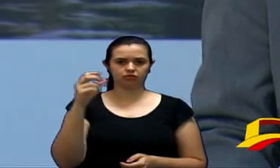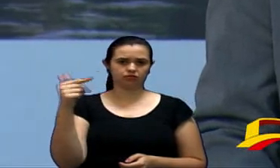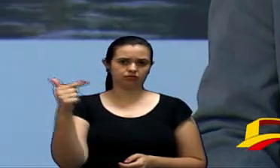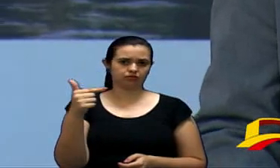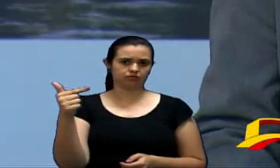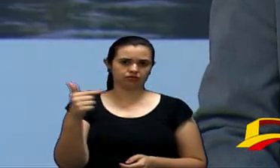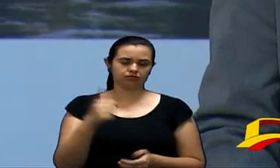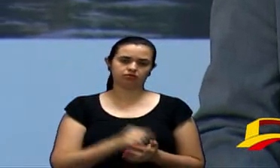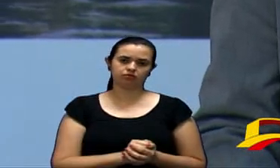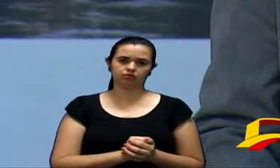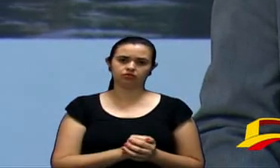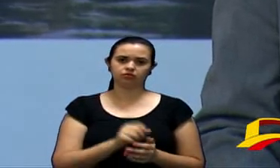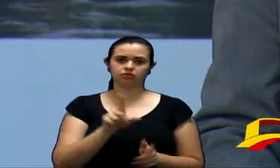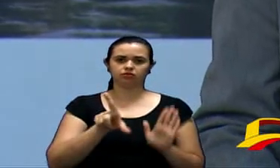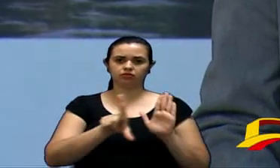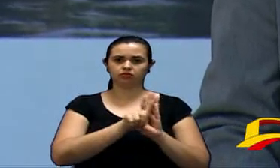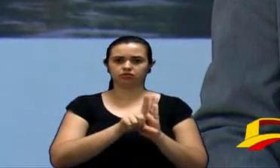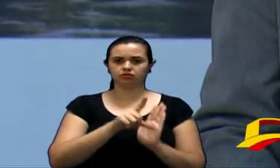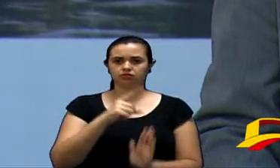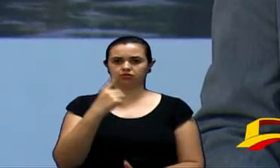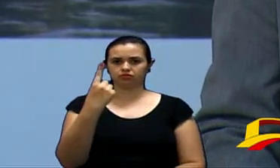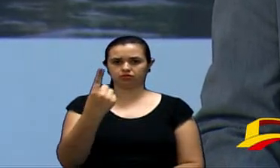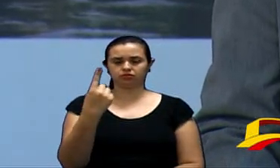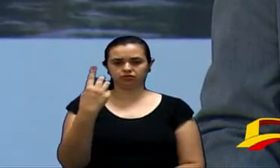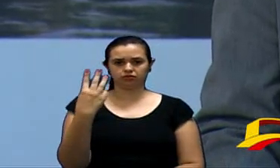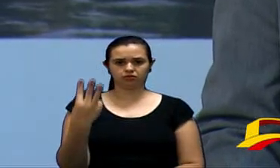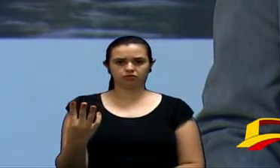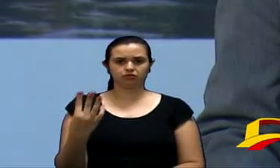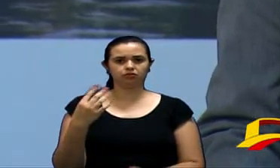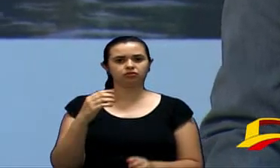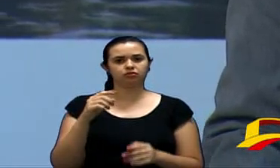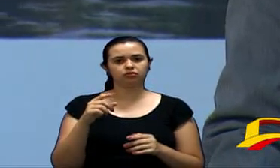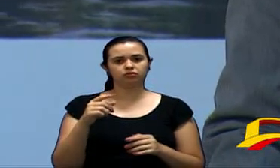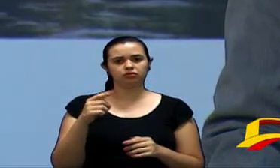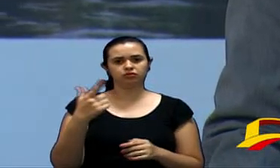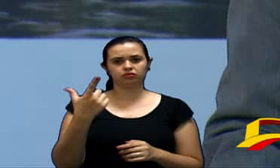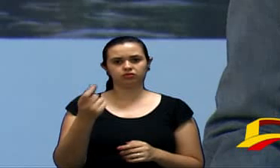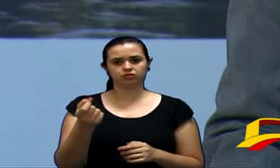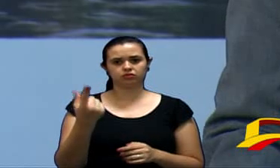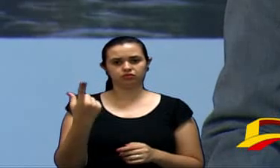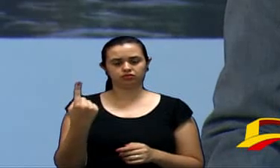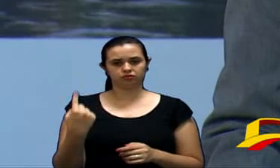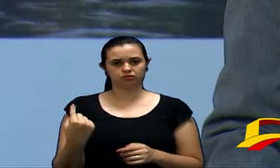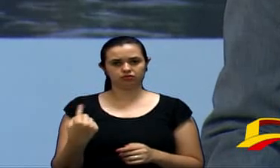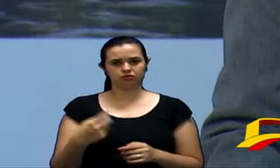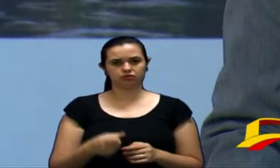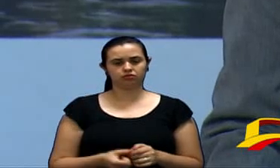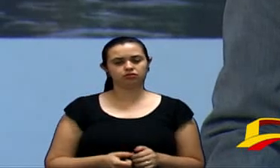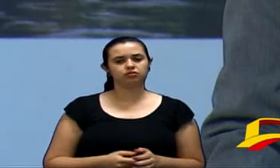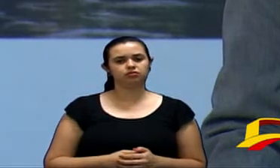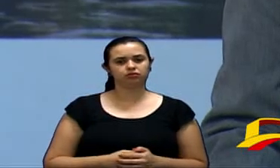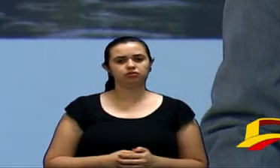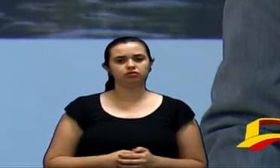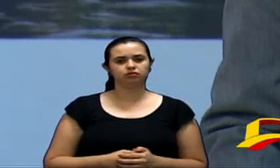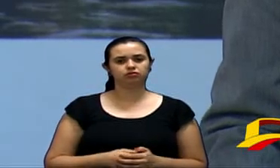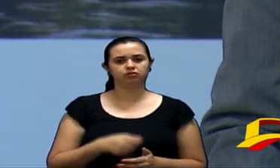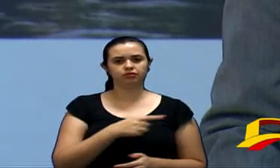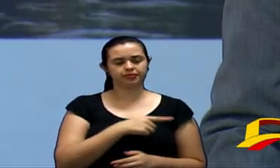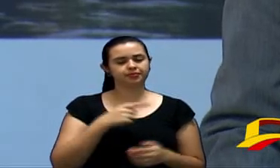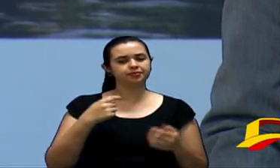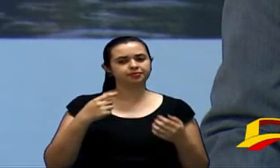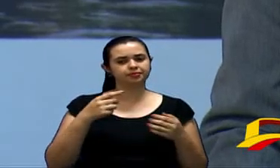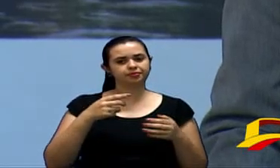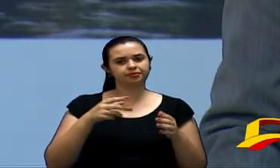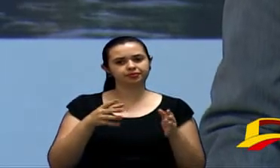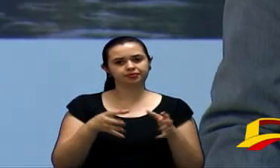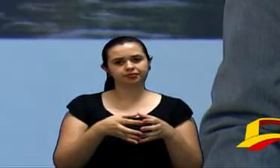lei 12.412, que é um convênio entre a Prefeitura e o Governo do Estado de São Paulo, através da Secretaria de Segurança Pública do Estado